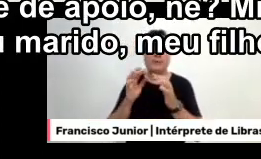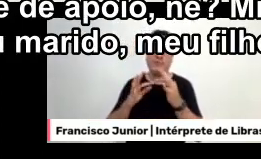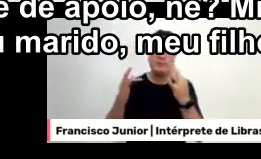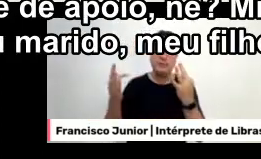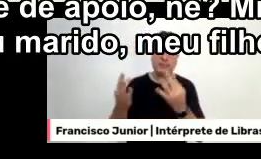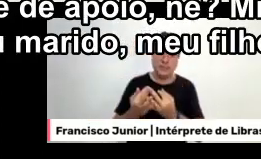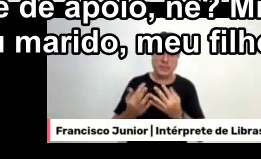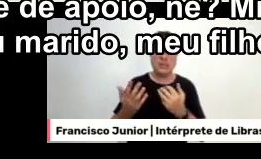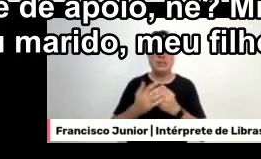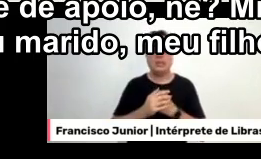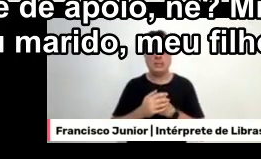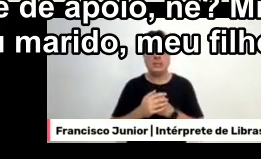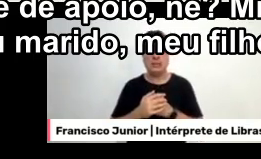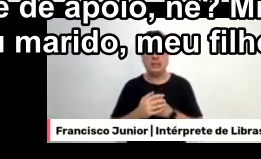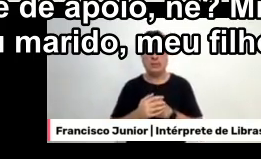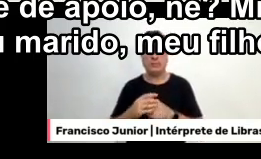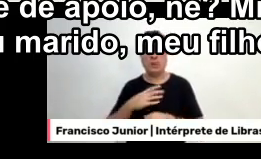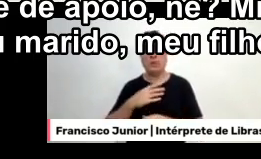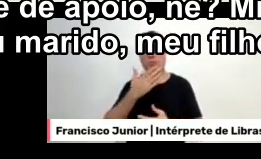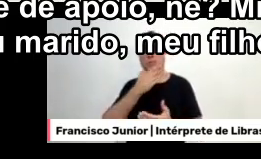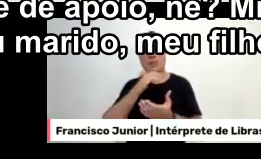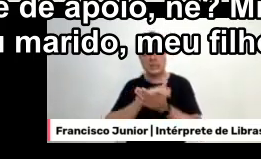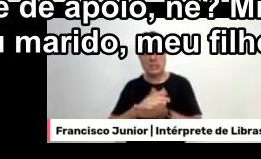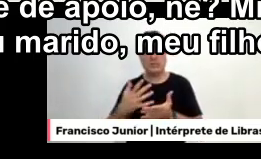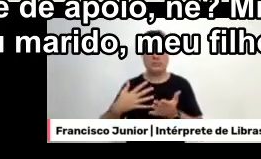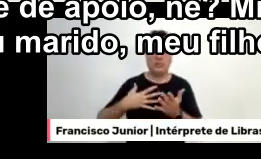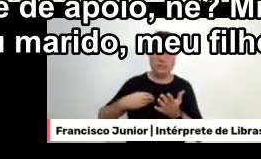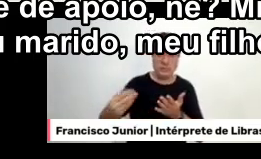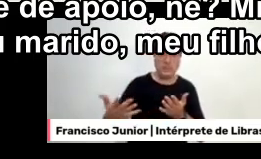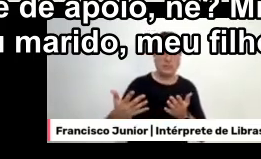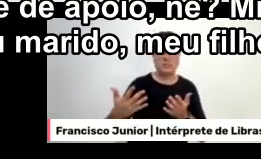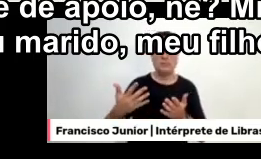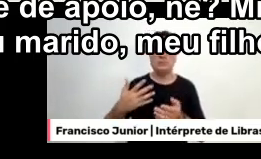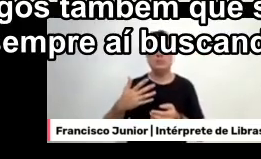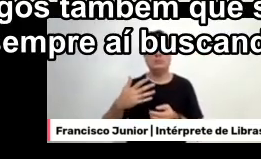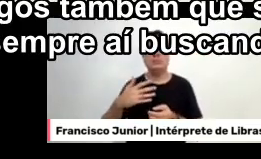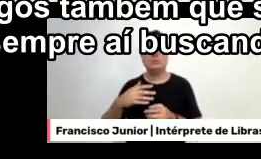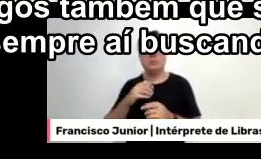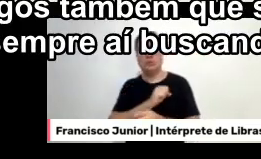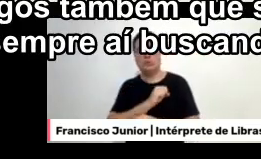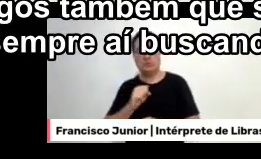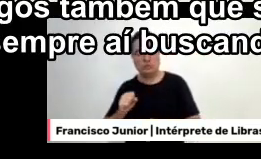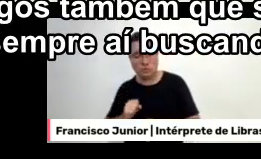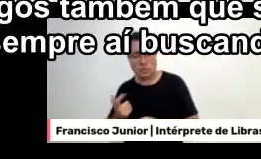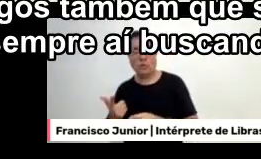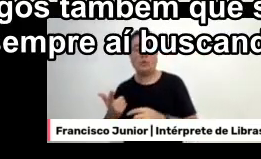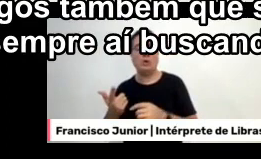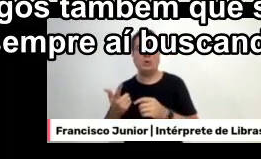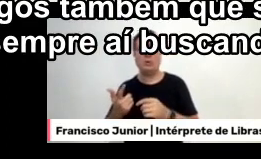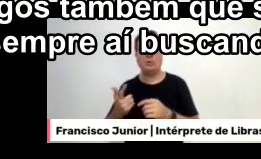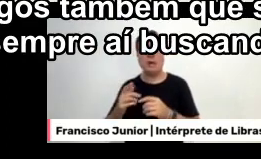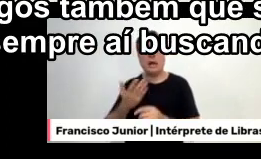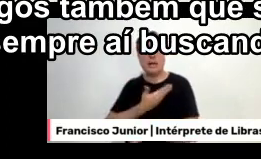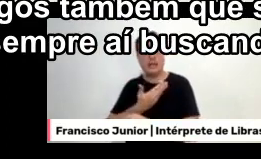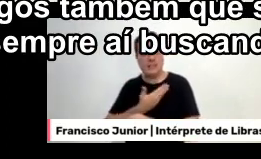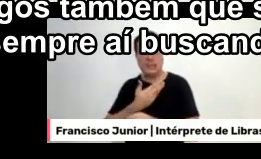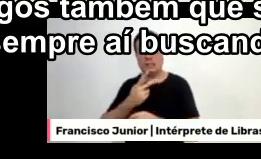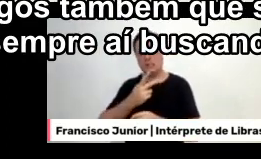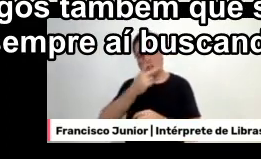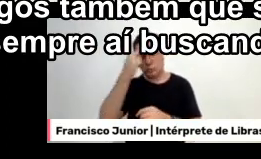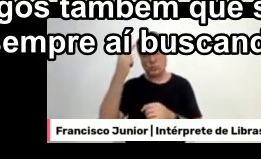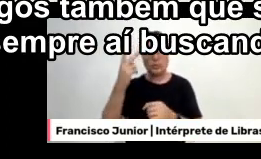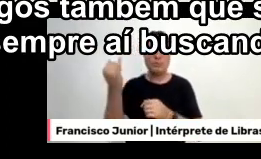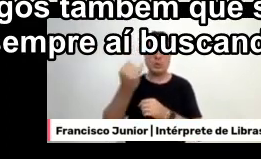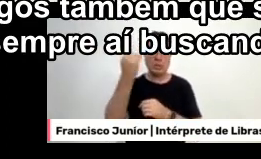família, né, minha base ali, meu marido, meu filho, meus pais, meus sogros, alguns amigos também que são extremamente importantes, que